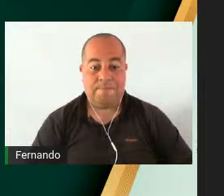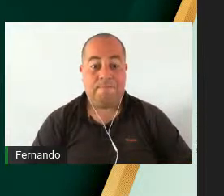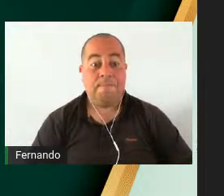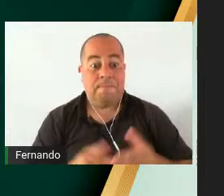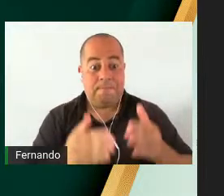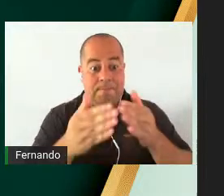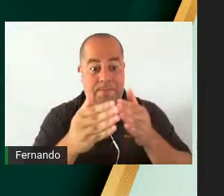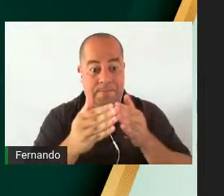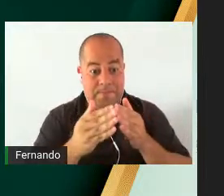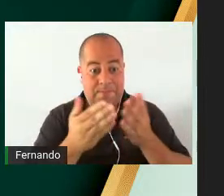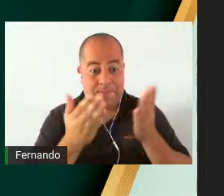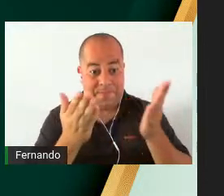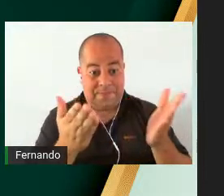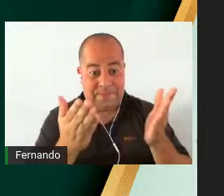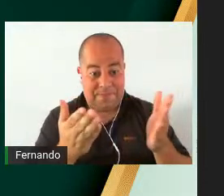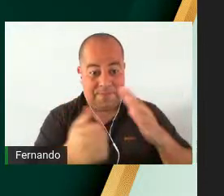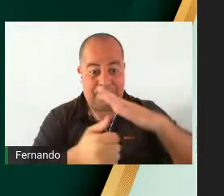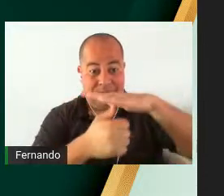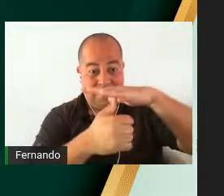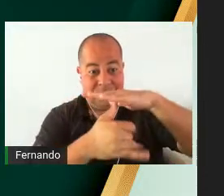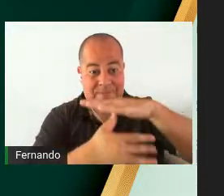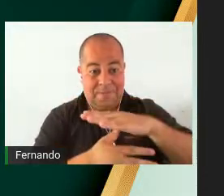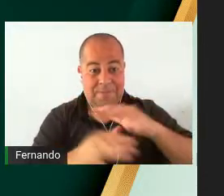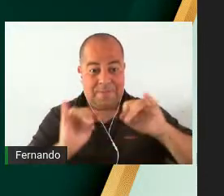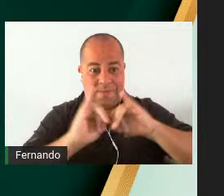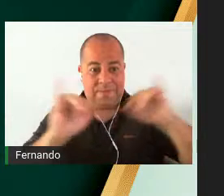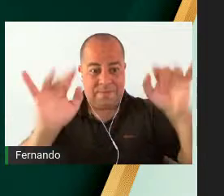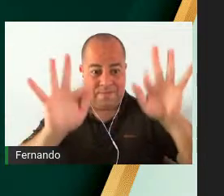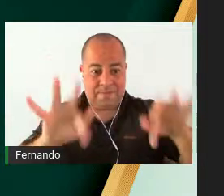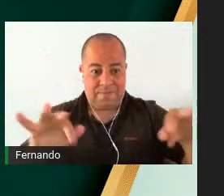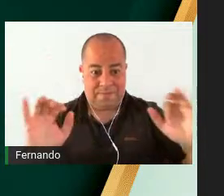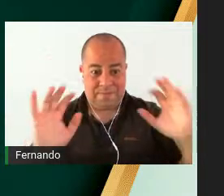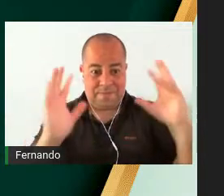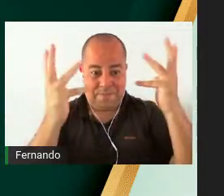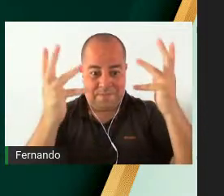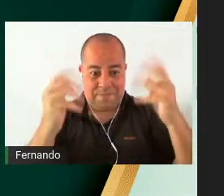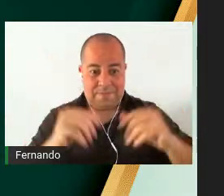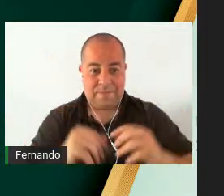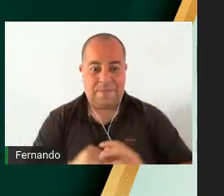Solicitamos à senhora pró-reitora o encerramento dessa sessão solene.